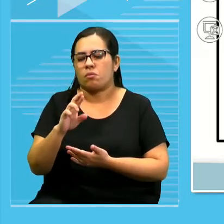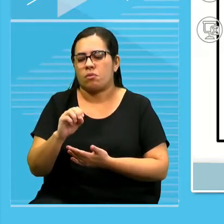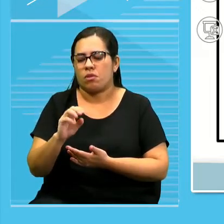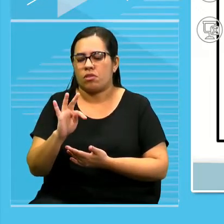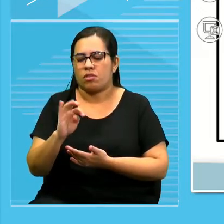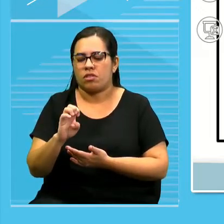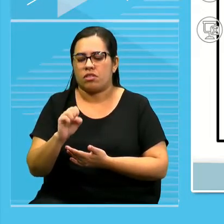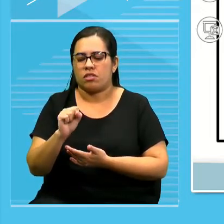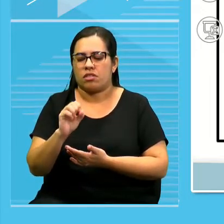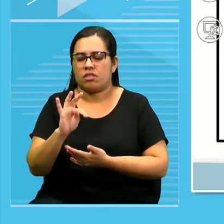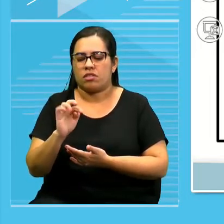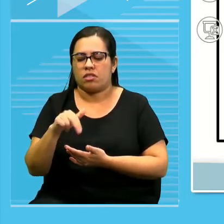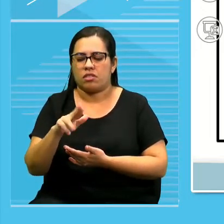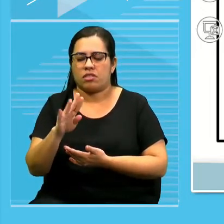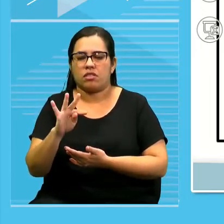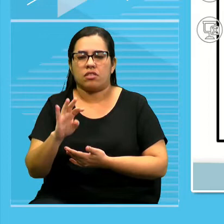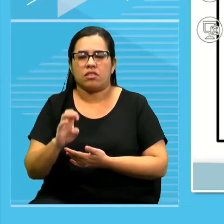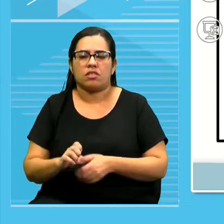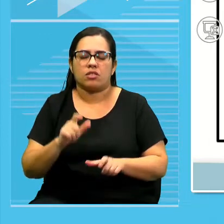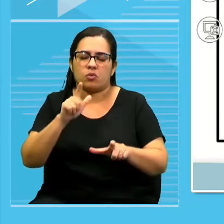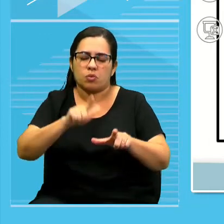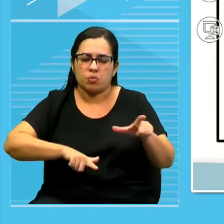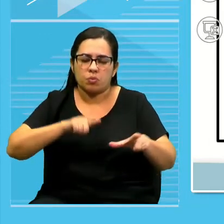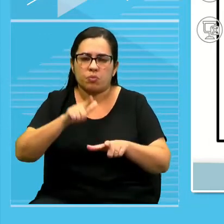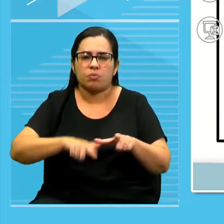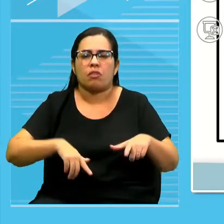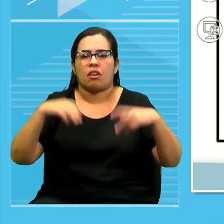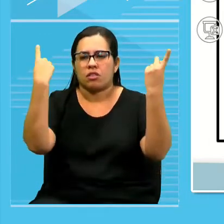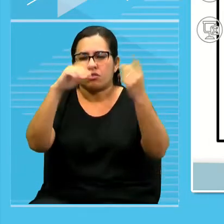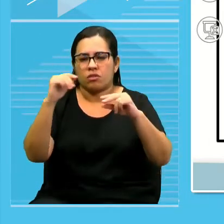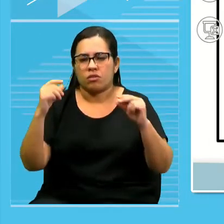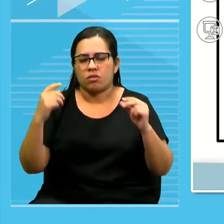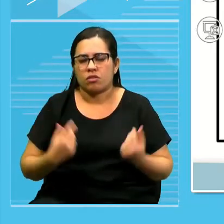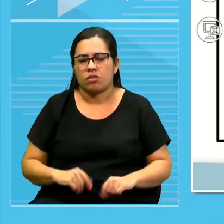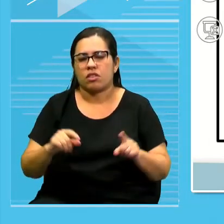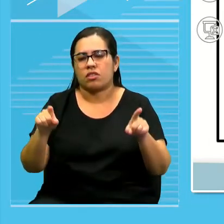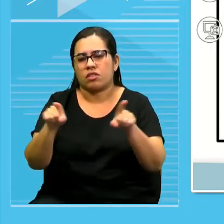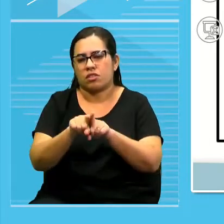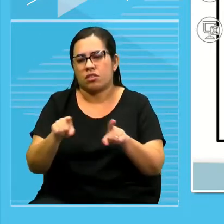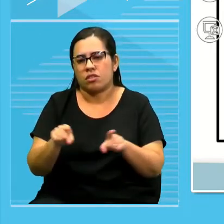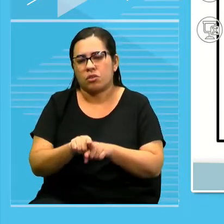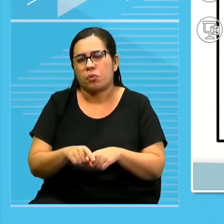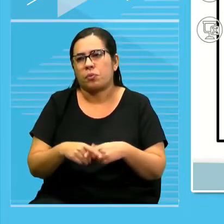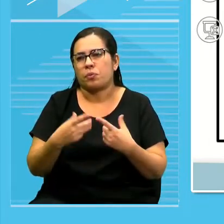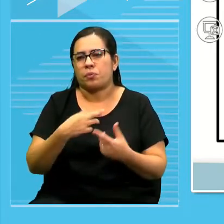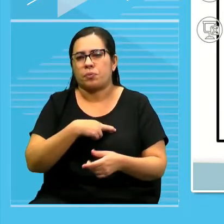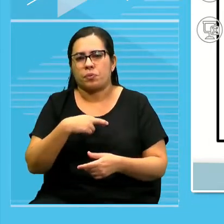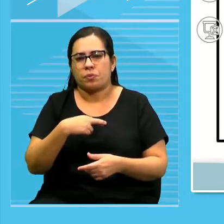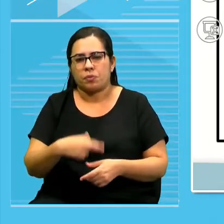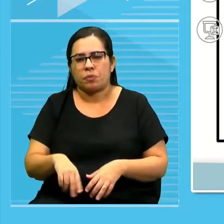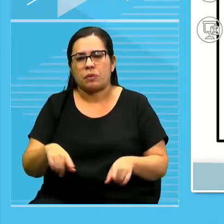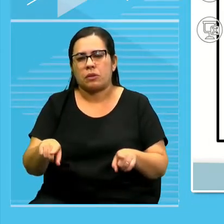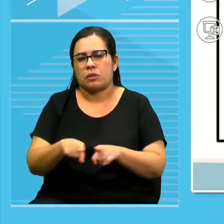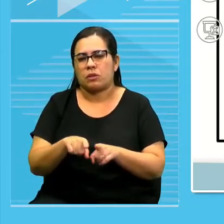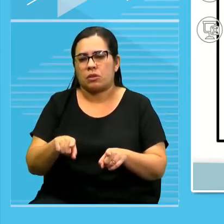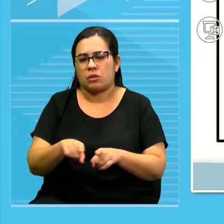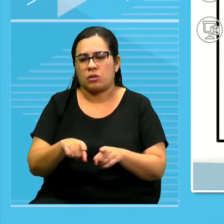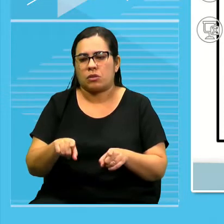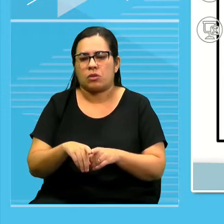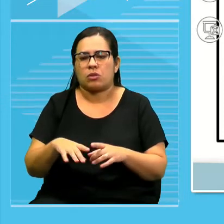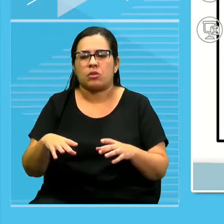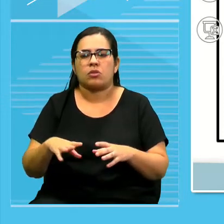de matriz africana como a umbanda o Candomblé nós temos a religião né que é o espiritismo